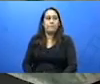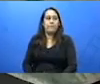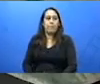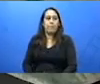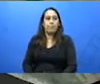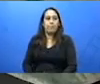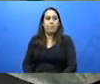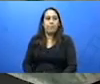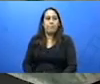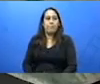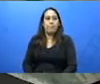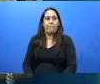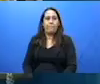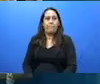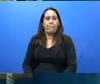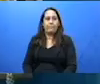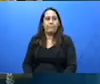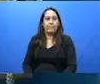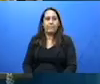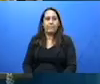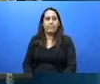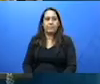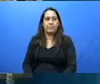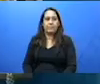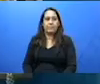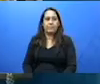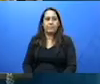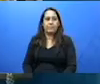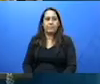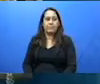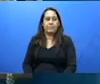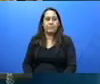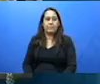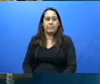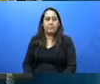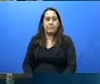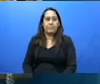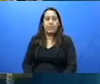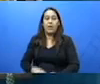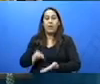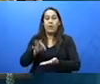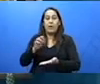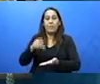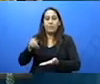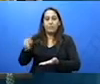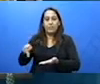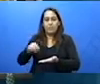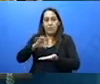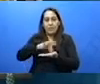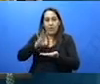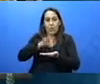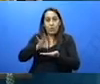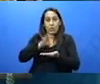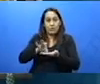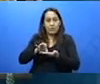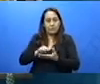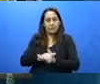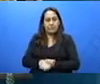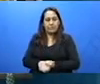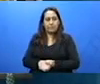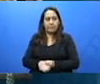Precisou do pause? Voltei. Vamos lá. Vou corrigir aqui, ó. A,